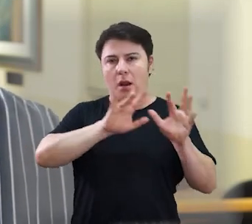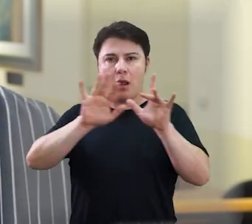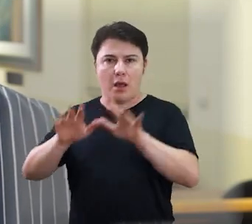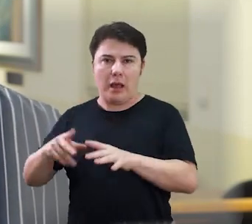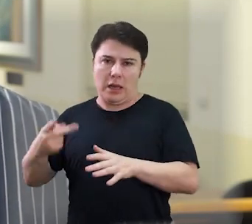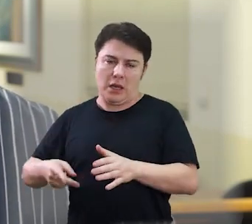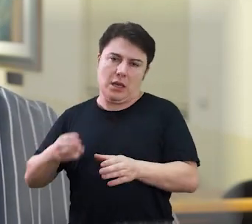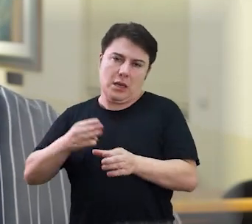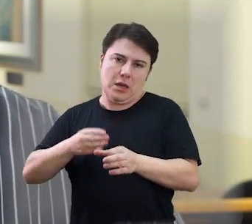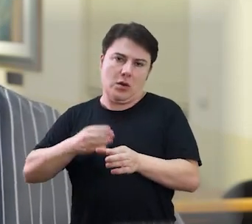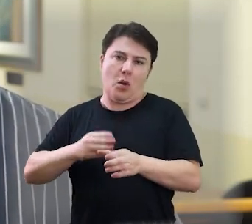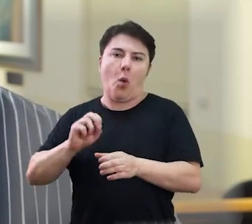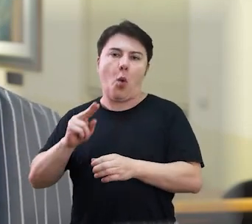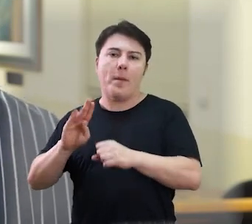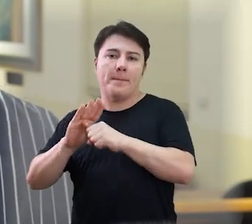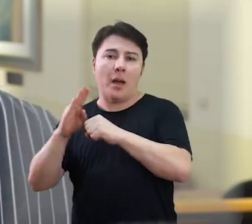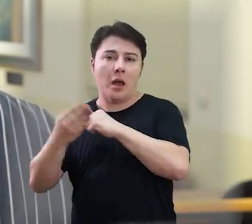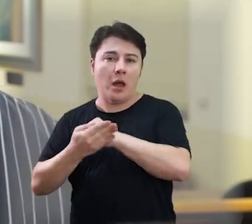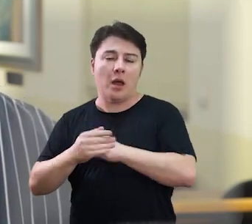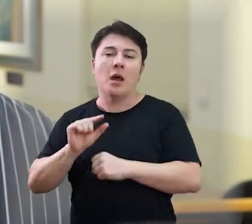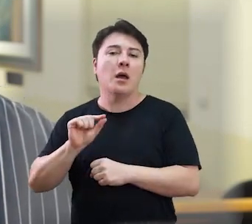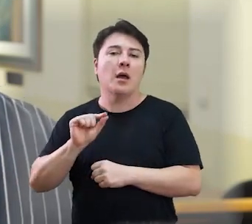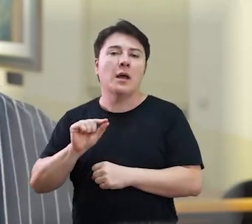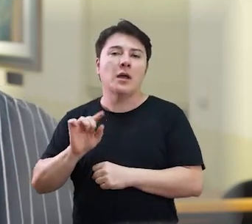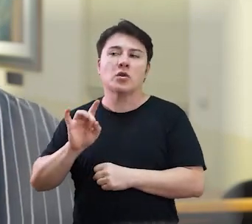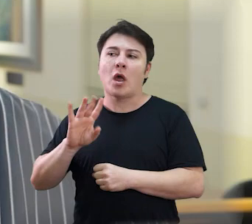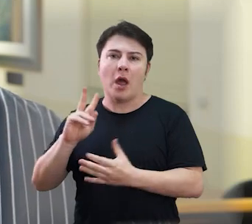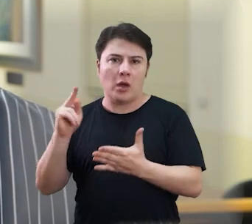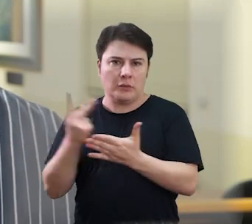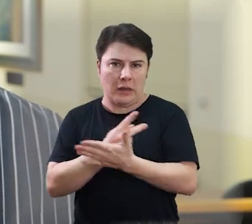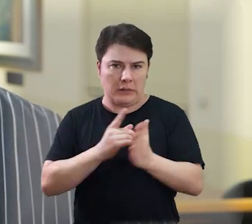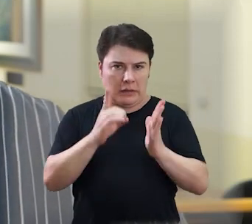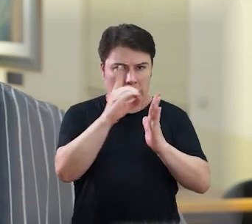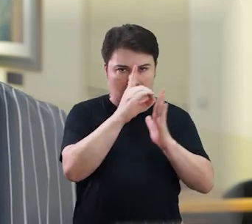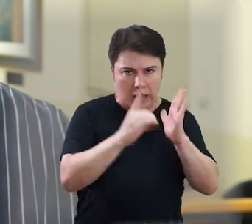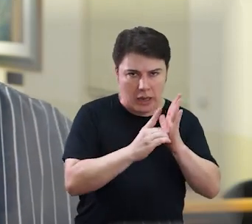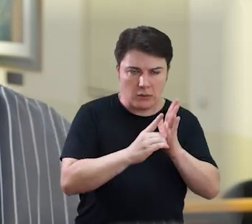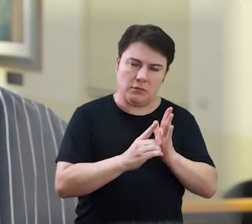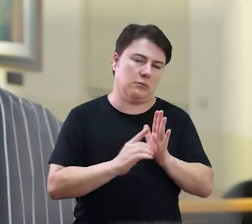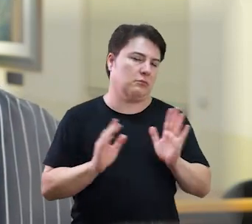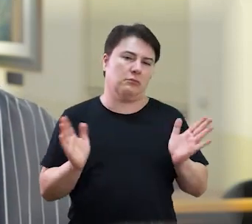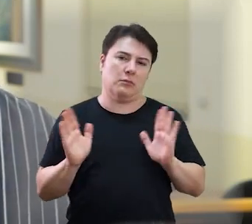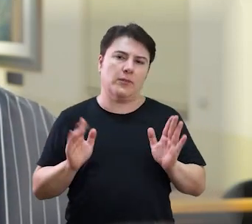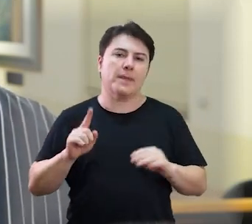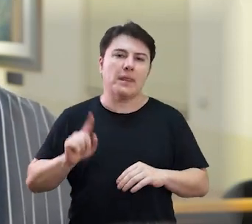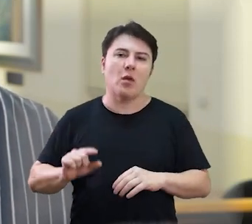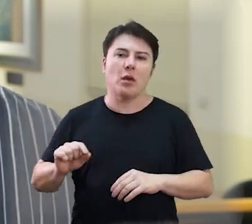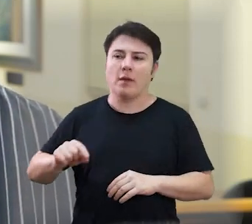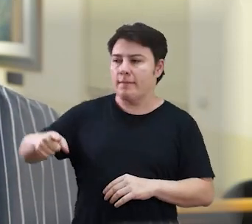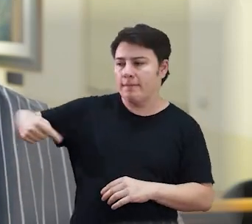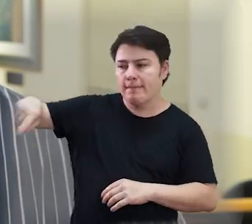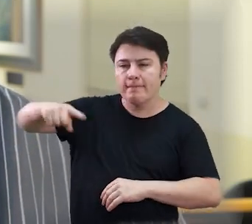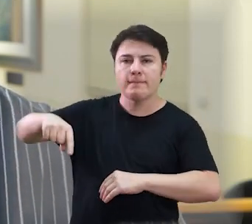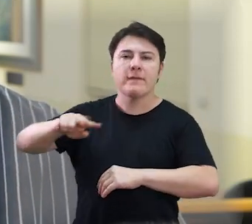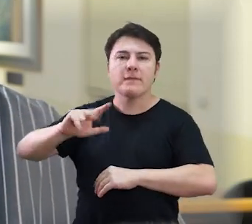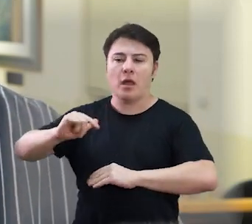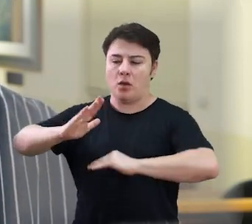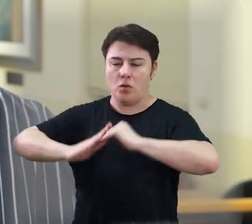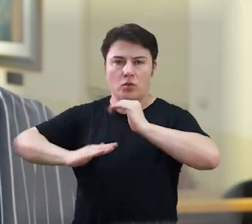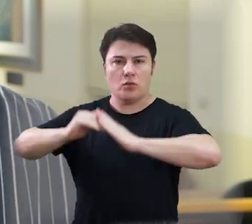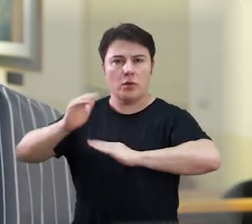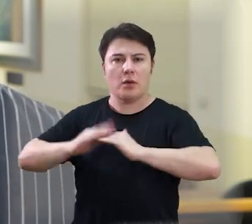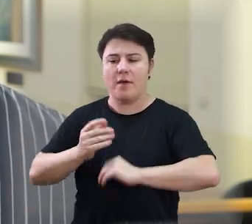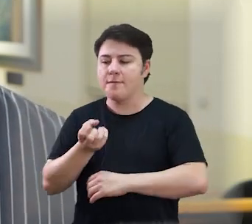população do município, a população de um bairro, ela não acontece com um decreto, ela é de fato uma construção, né,